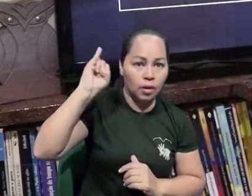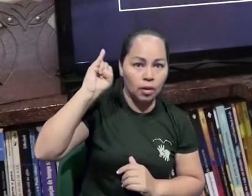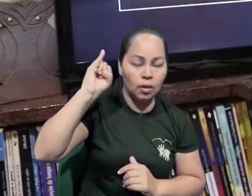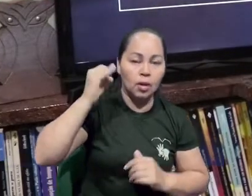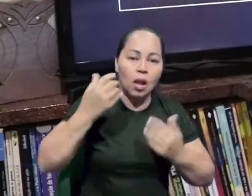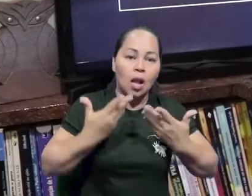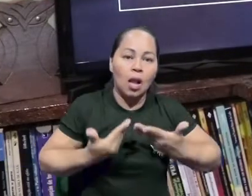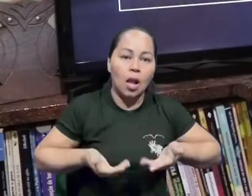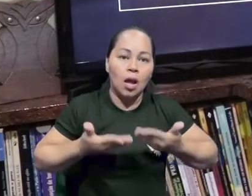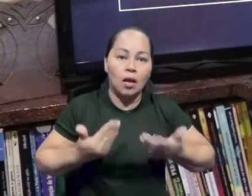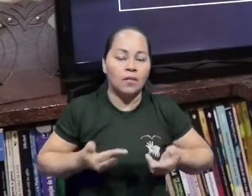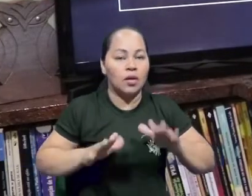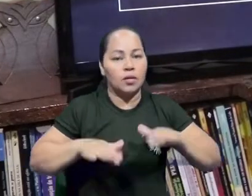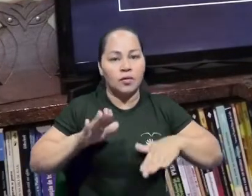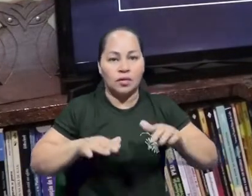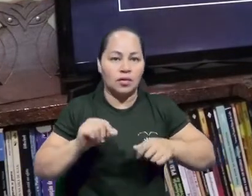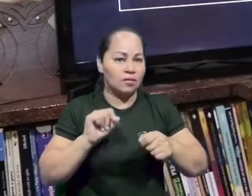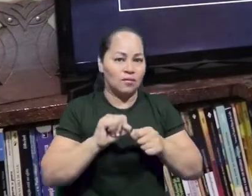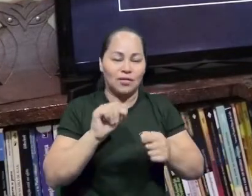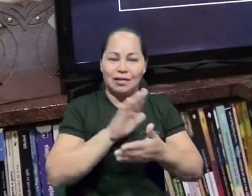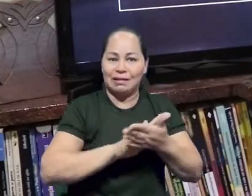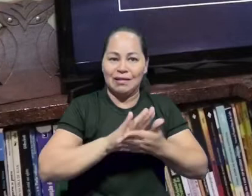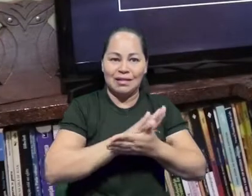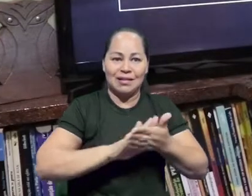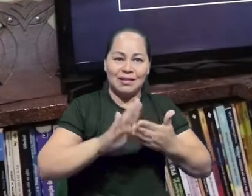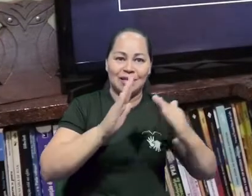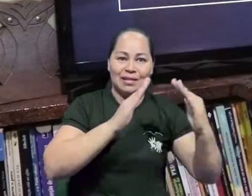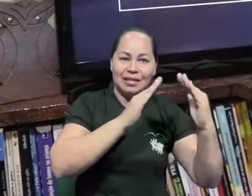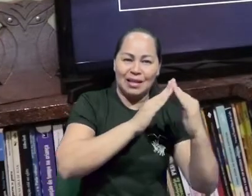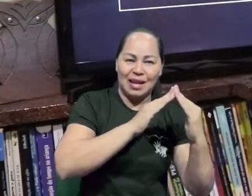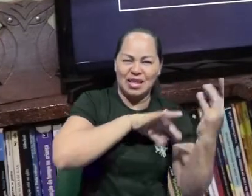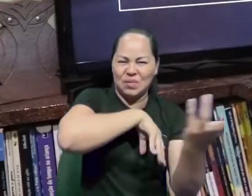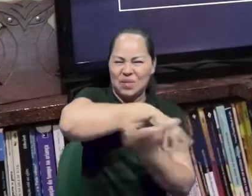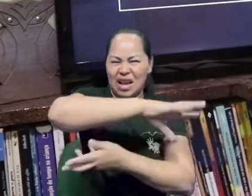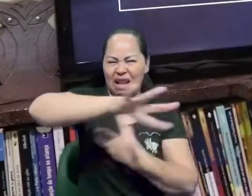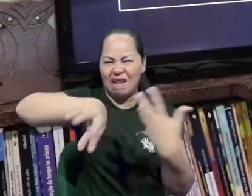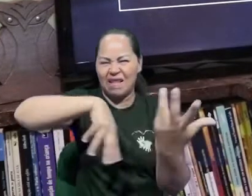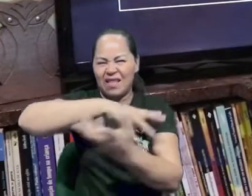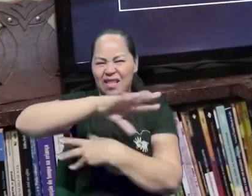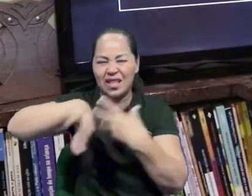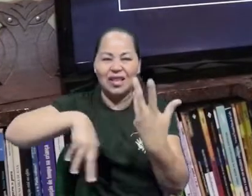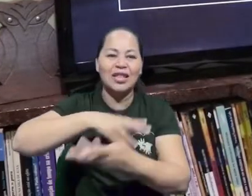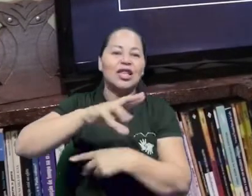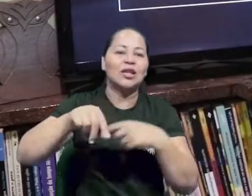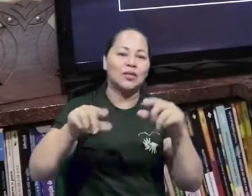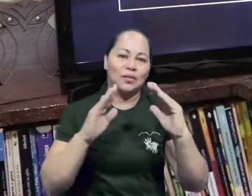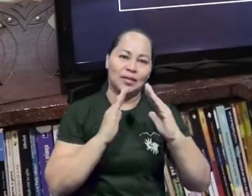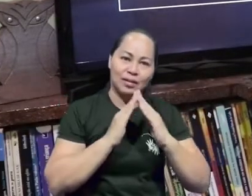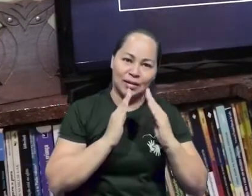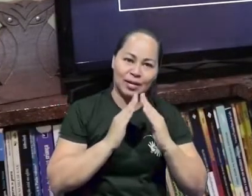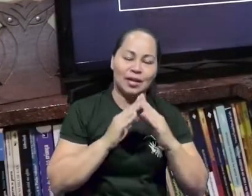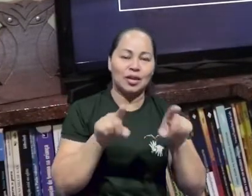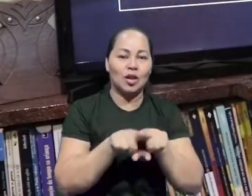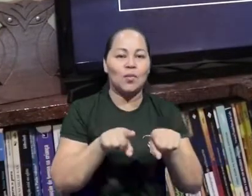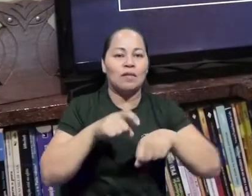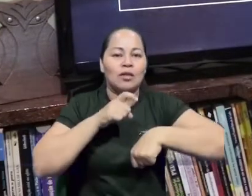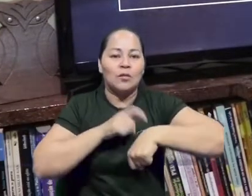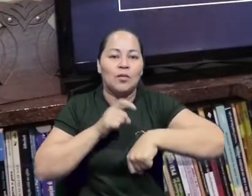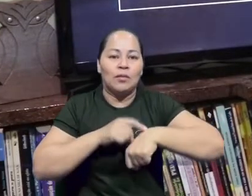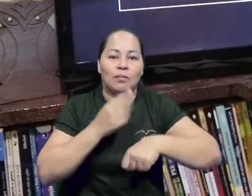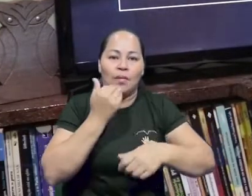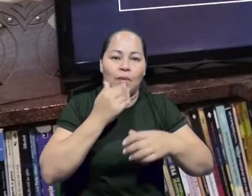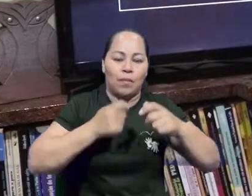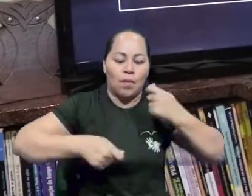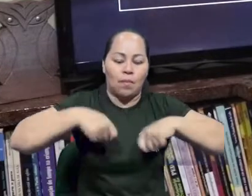tá? Não realiza atividades domésticas segundo a mãe. É desorganizado e precisa de supervisão nos momentos da